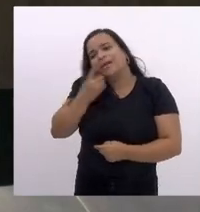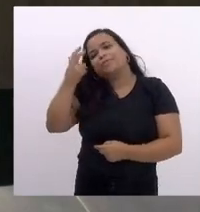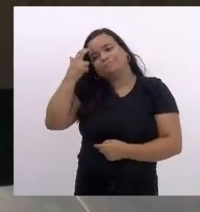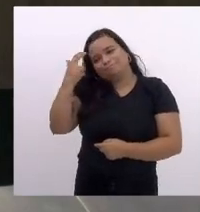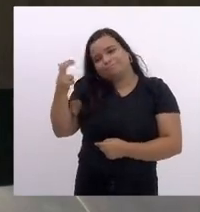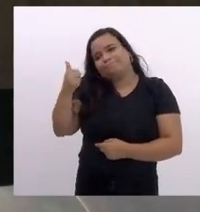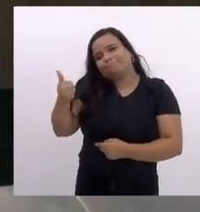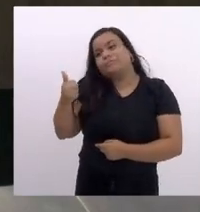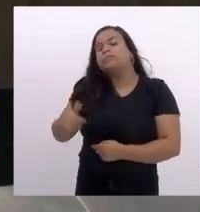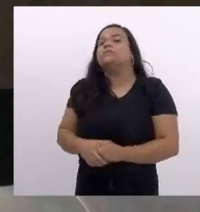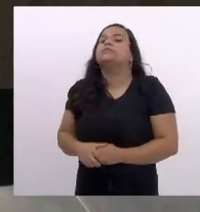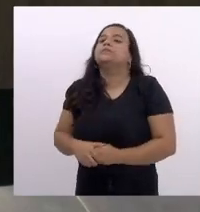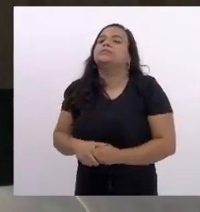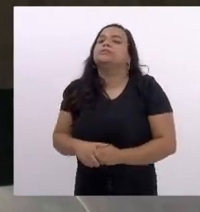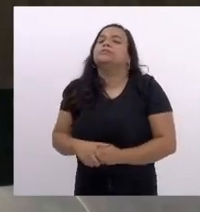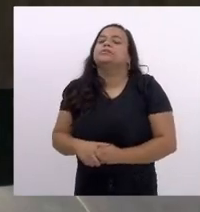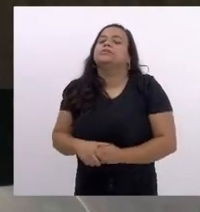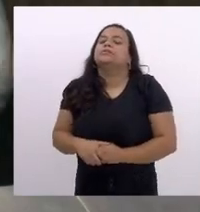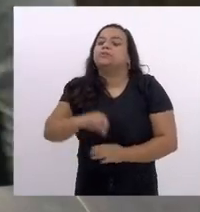Bittencourt